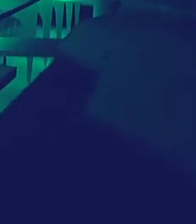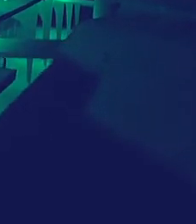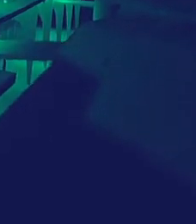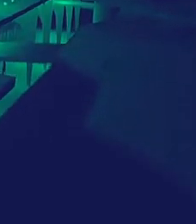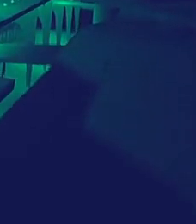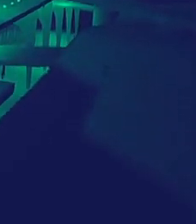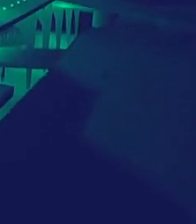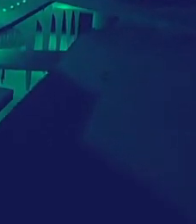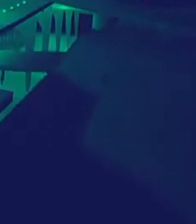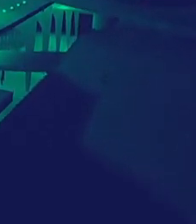Boa tarde para continue com a gente aqui na NBR.